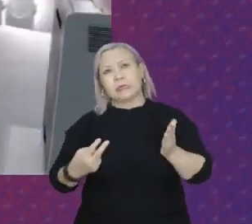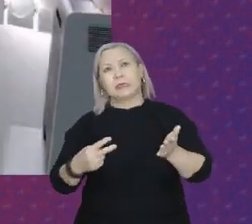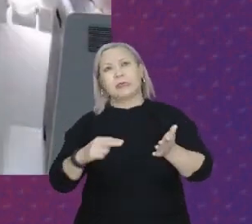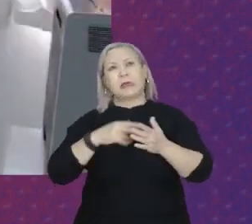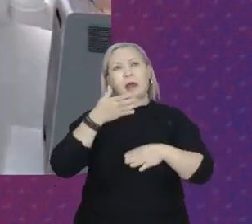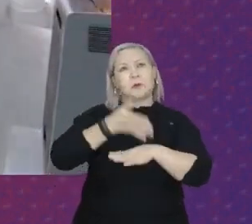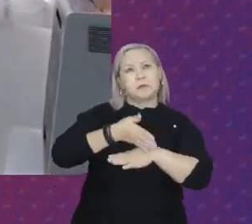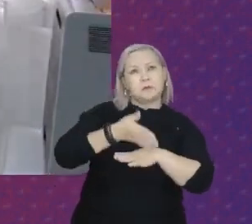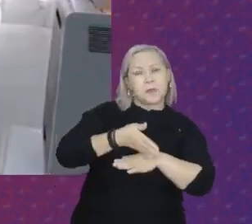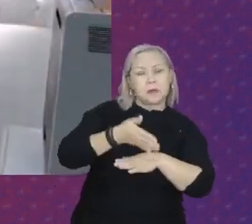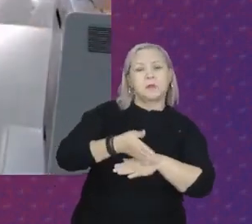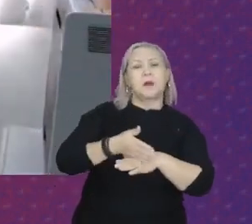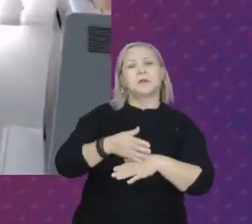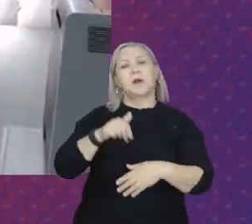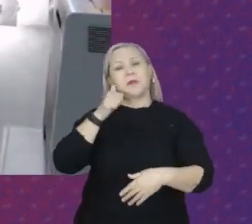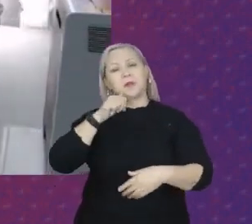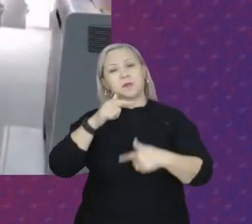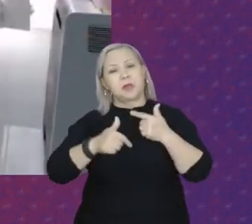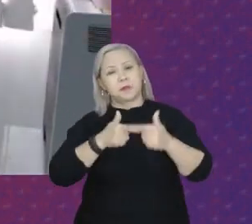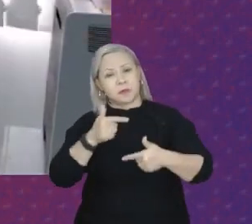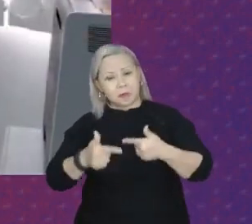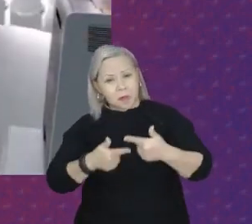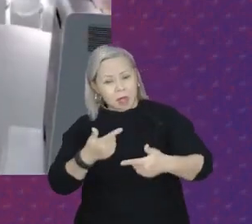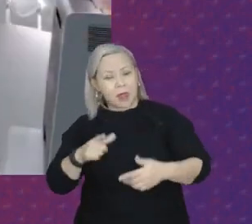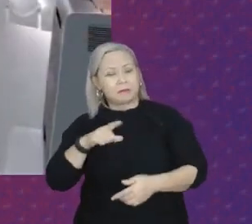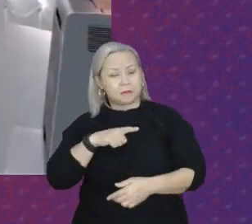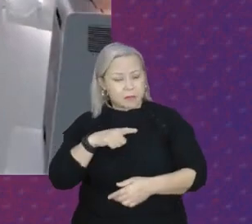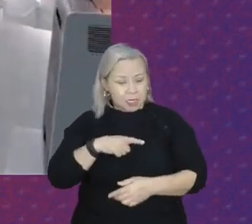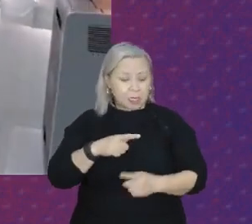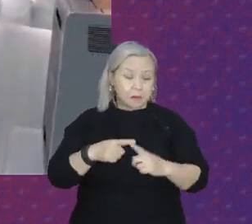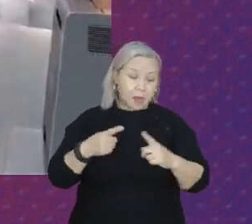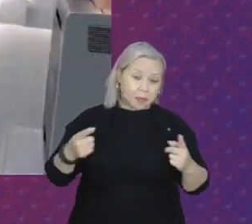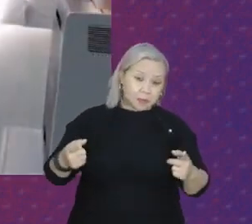mundo do trabalho. Então,